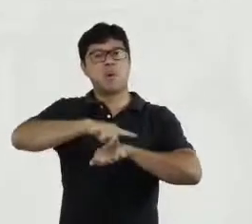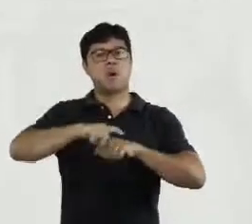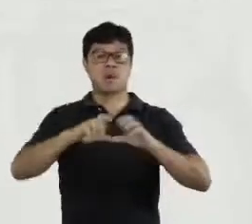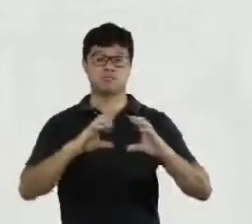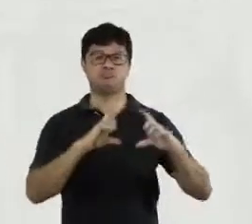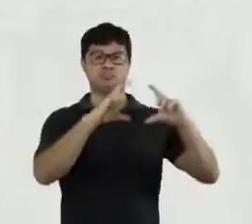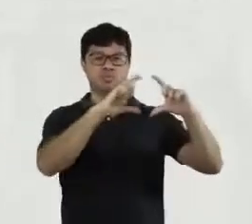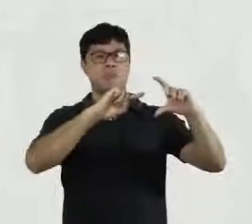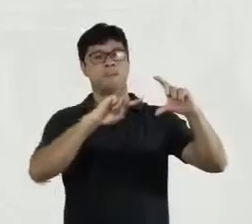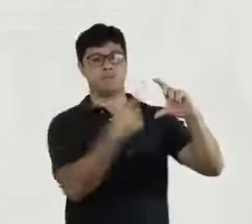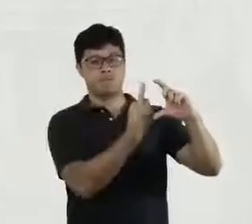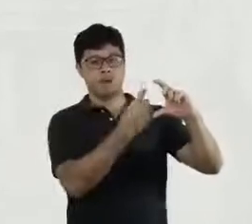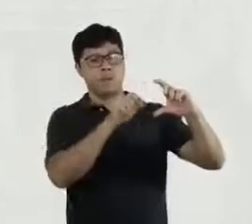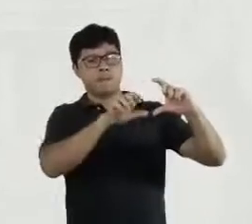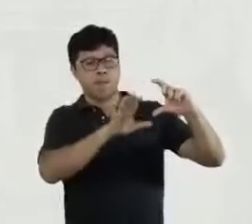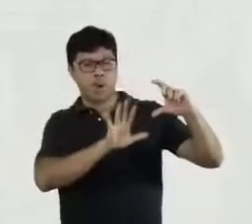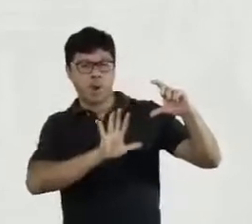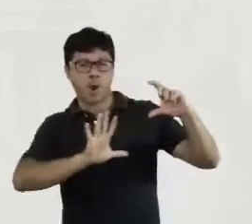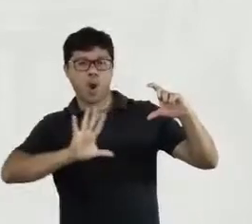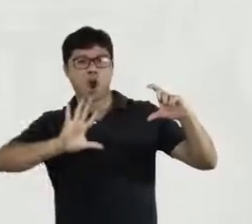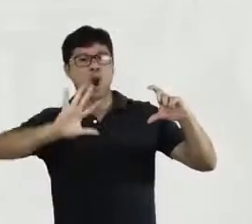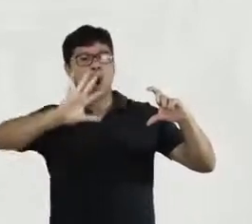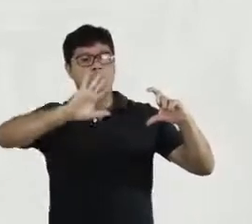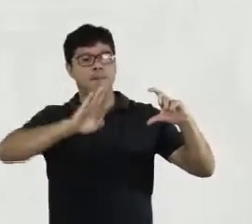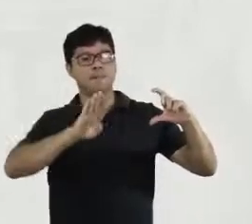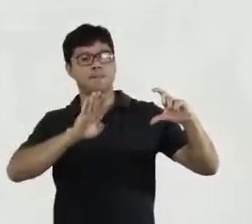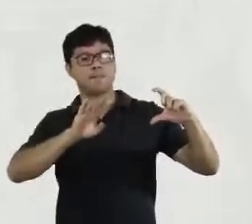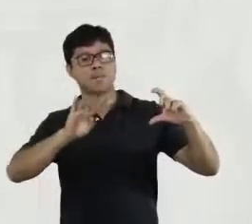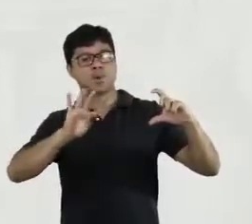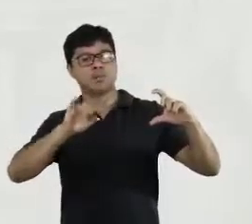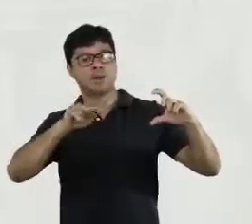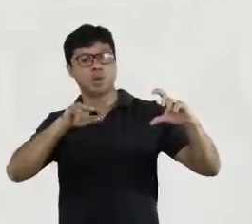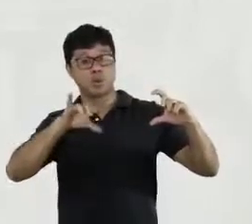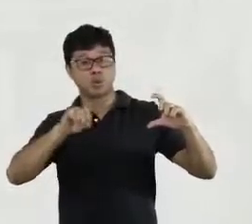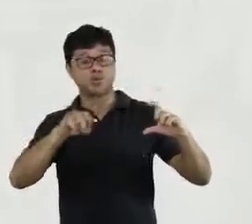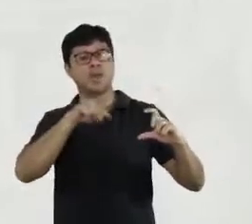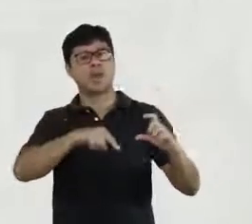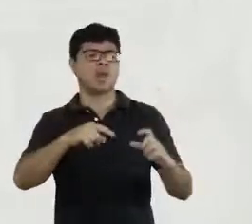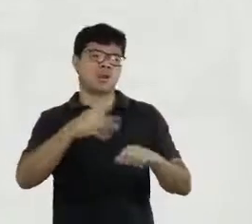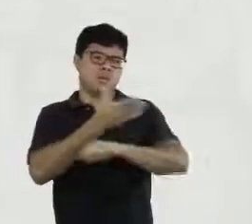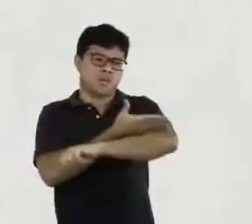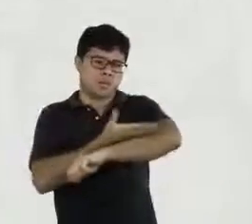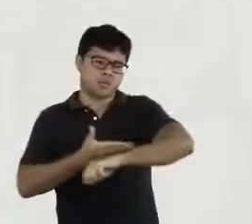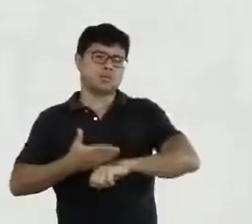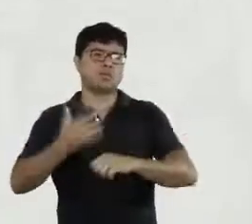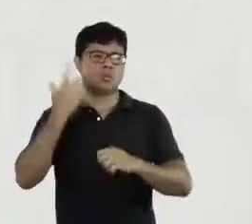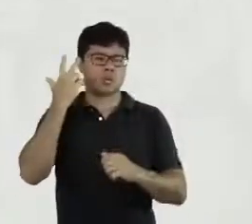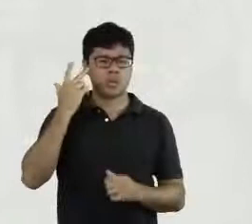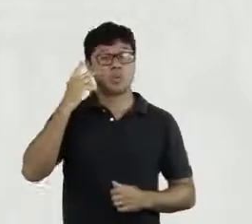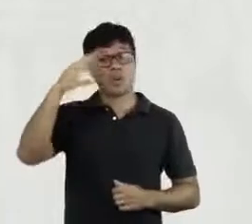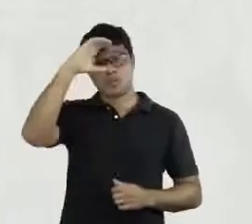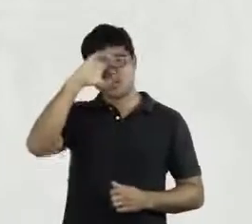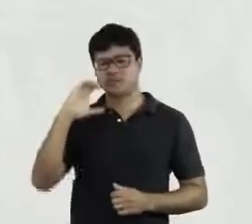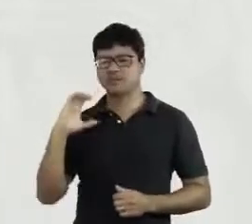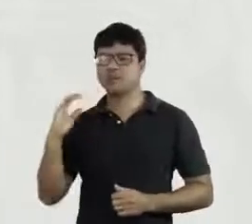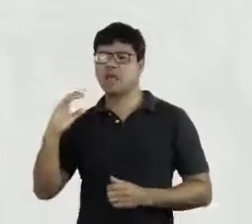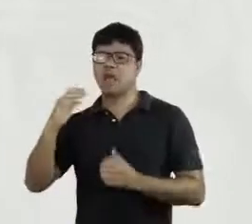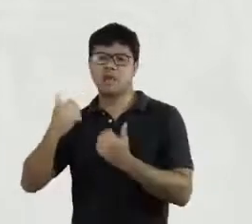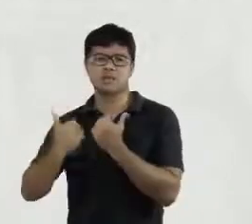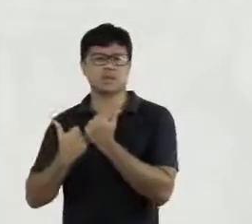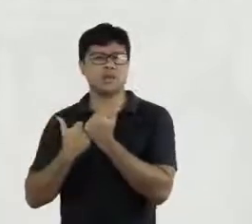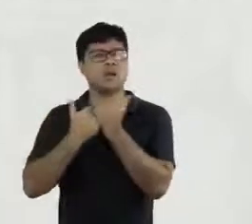subsidiária desta. Na graduação em biblioteconomia, por exemplo, é comum que se aprenda que ela é uma ciência que